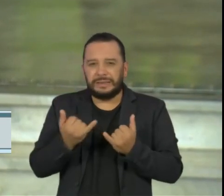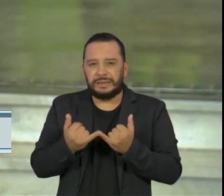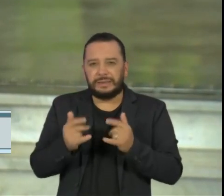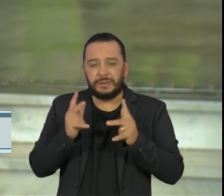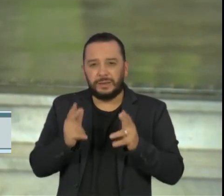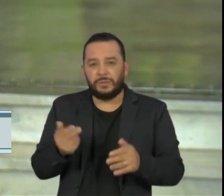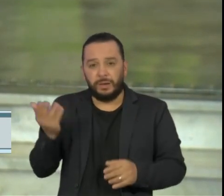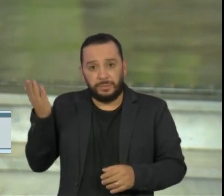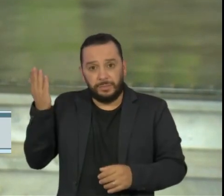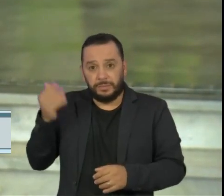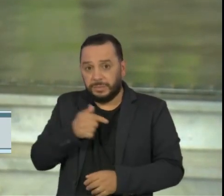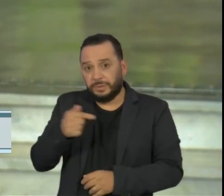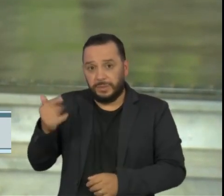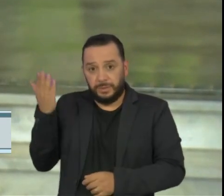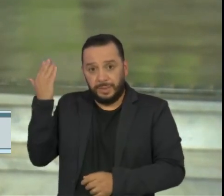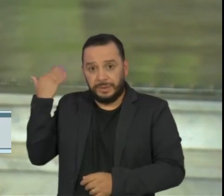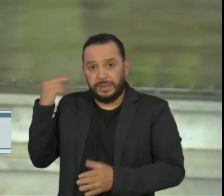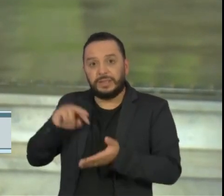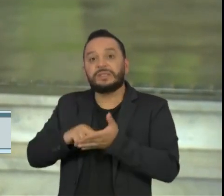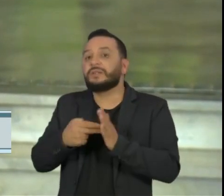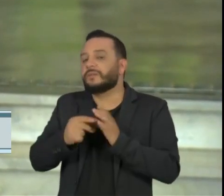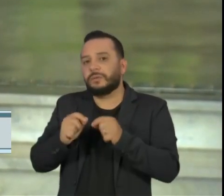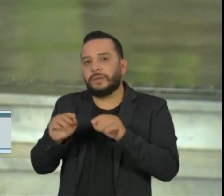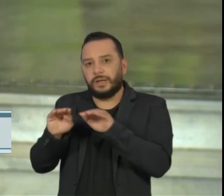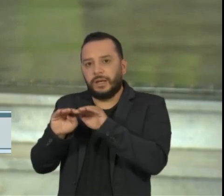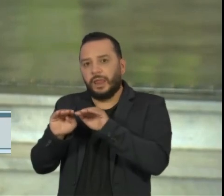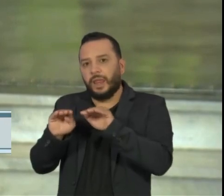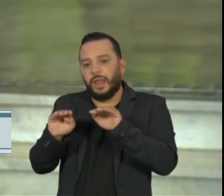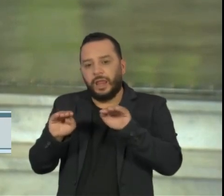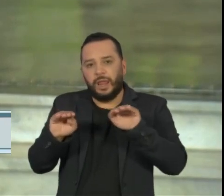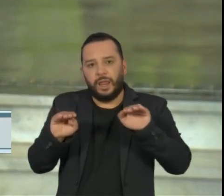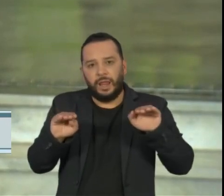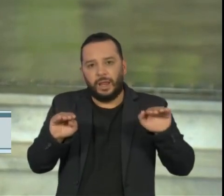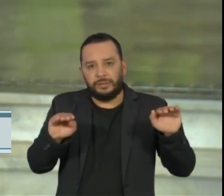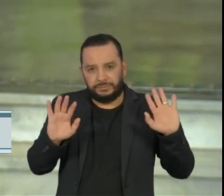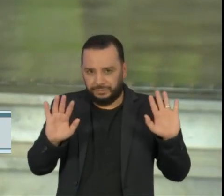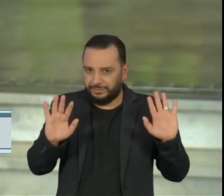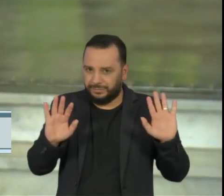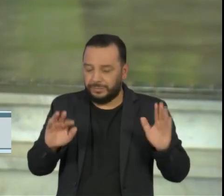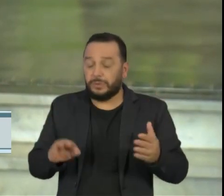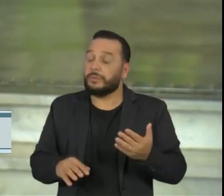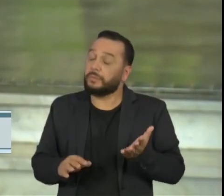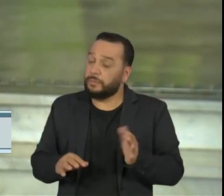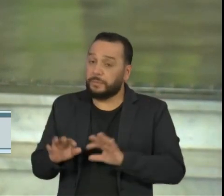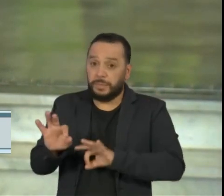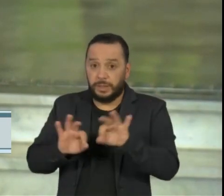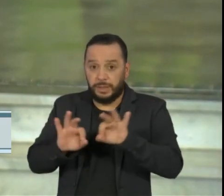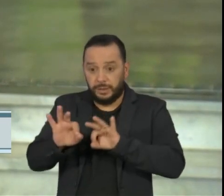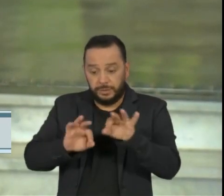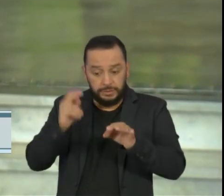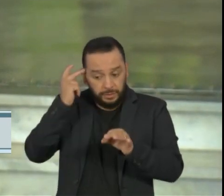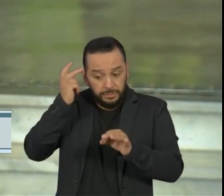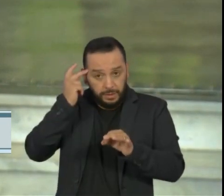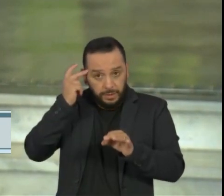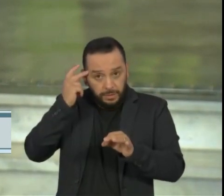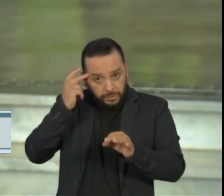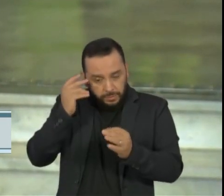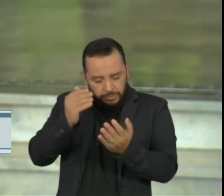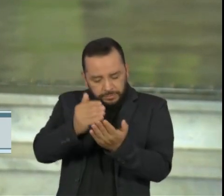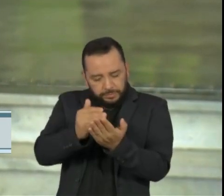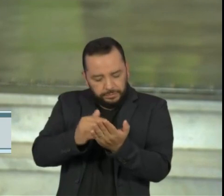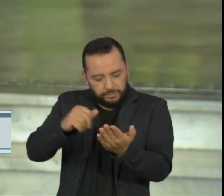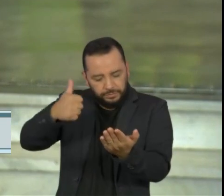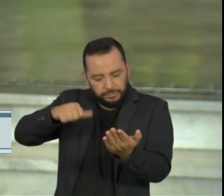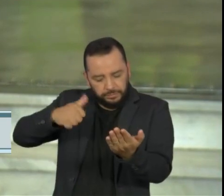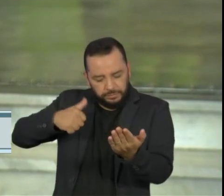de internações da semana passada. Mas, como o governador colocou, o Plano São Paulo foi feito para a gente tomar a decisão, a melhor